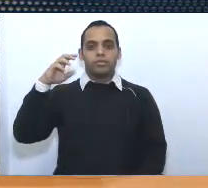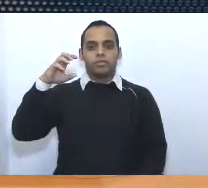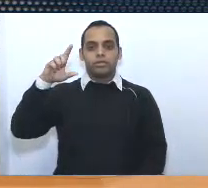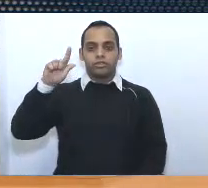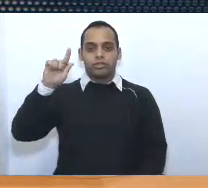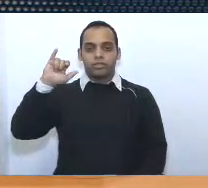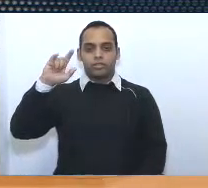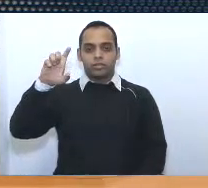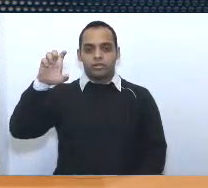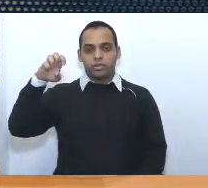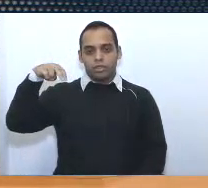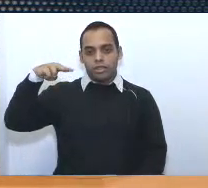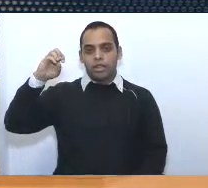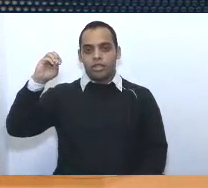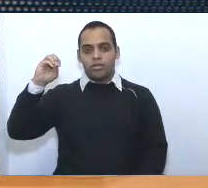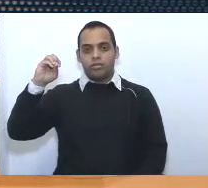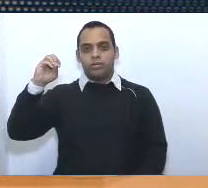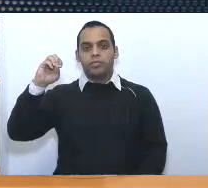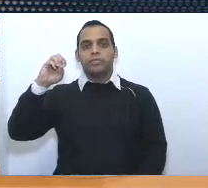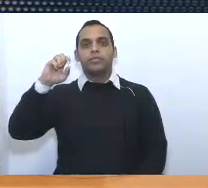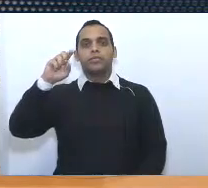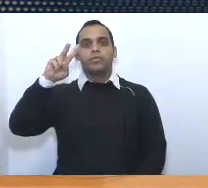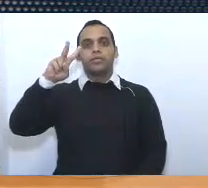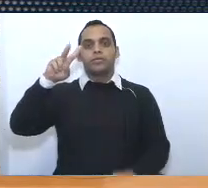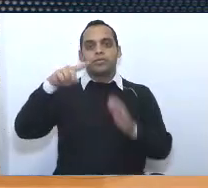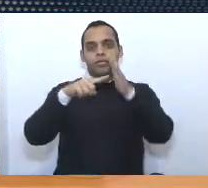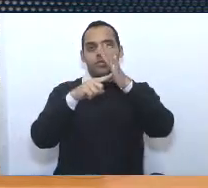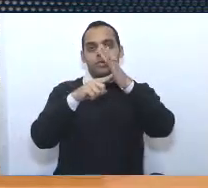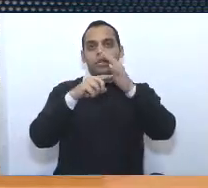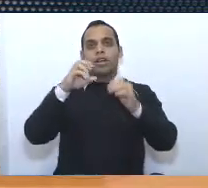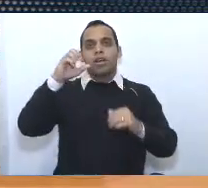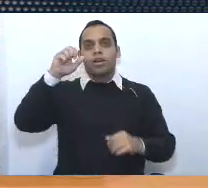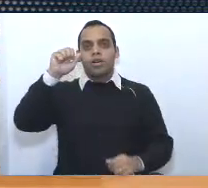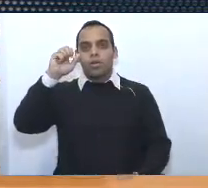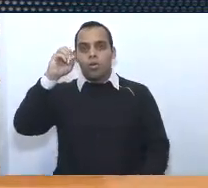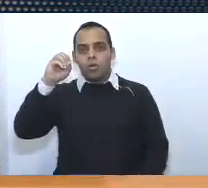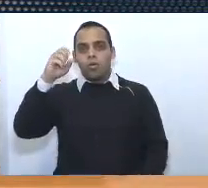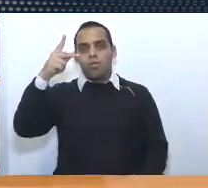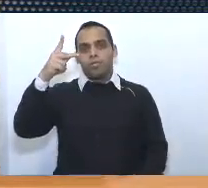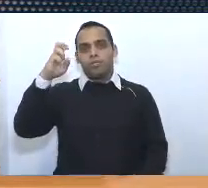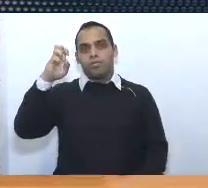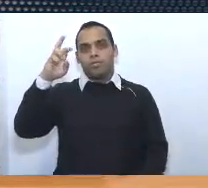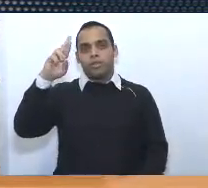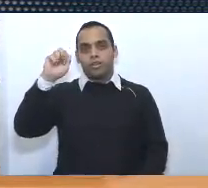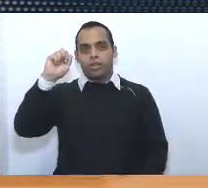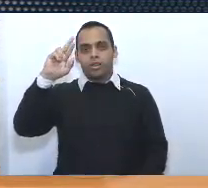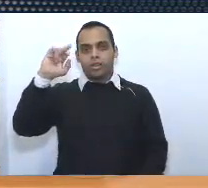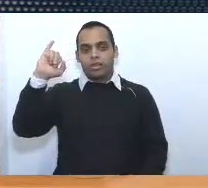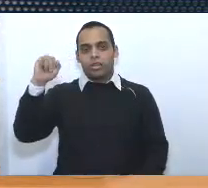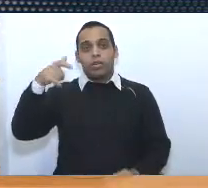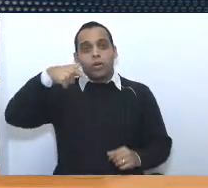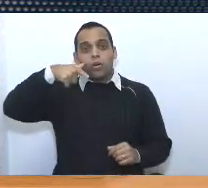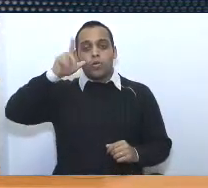Vereador Gileno, Vila Operária. Vereador Gileno, ontem eu conversei com o Dr. Milton.